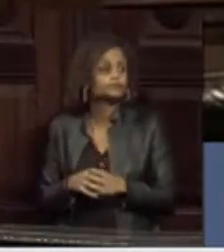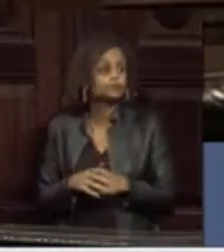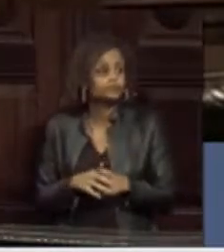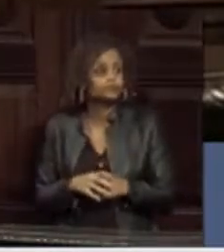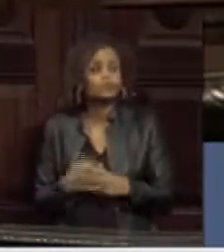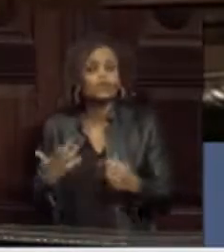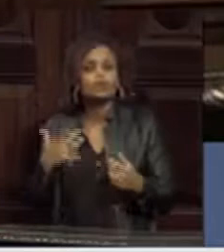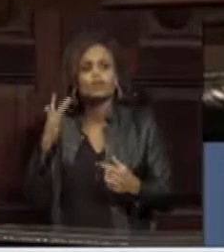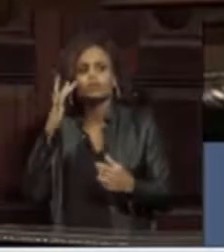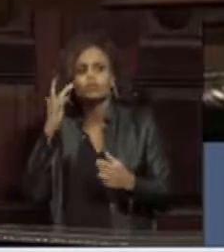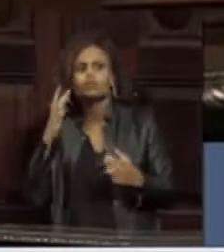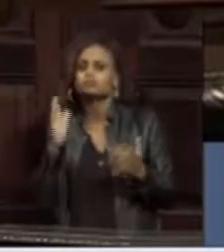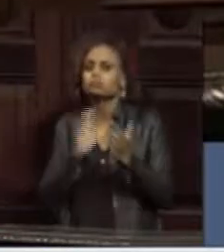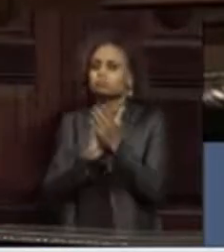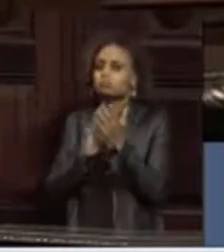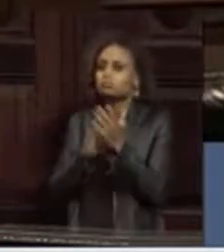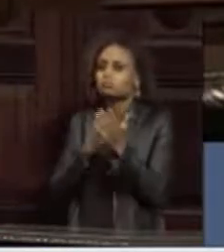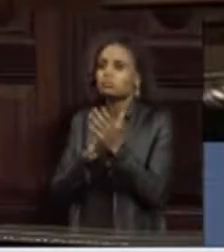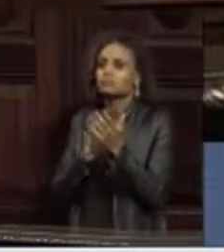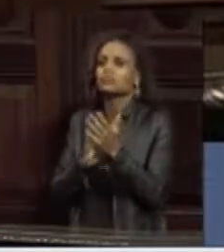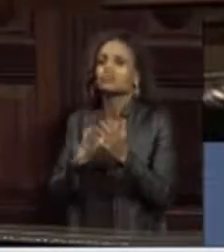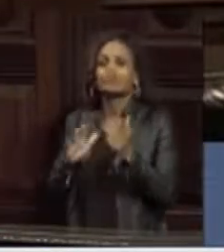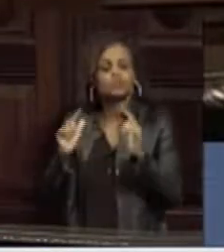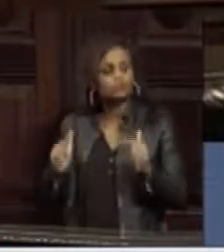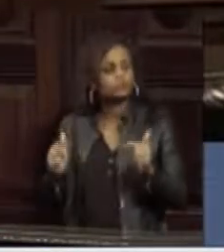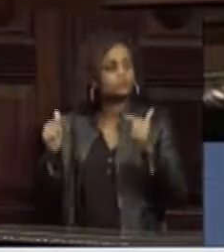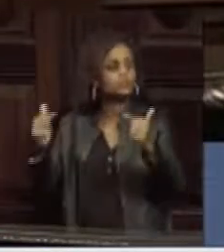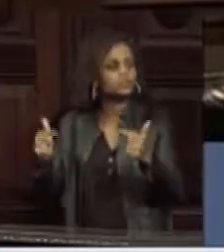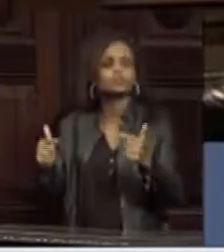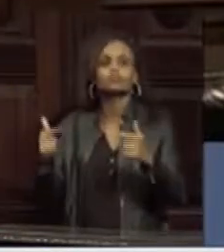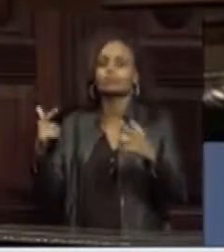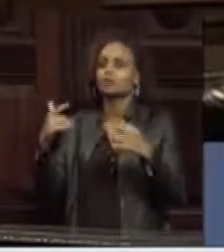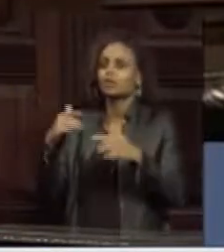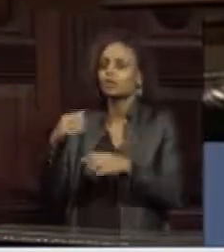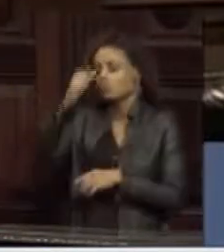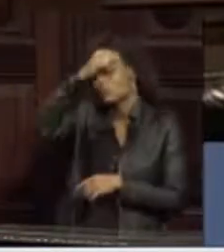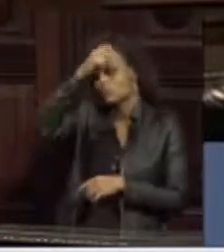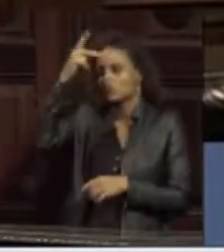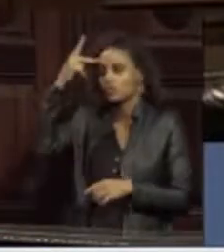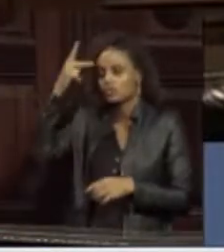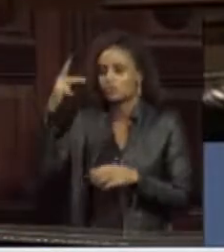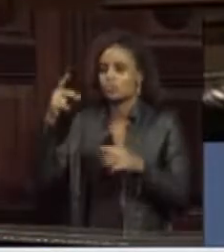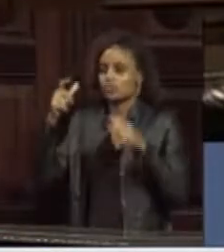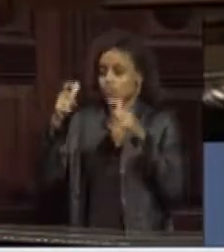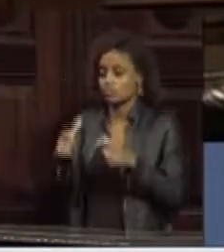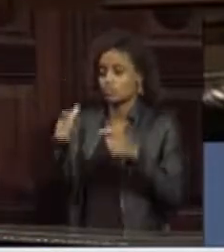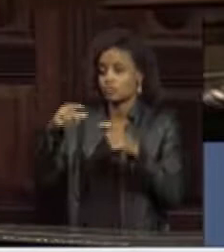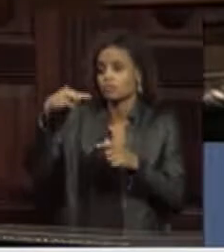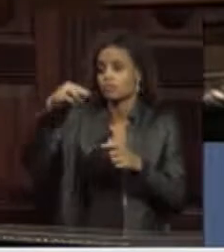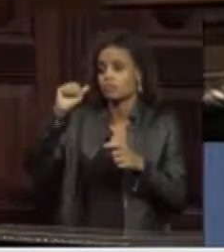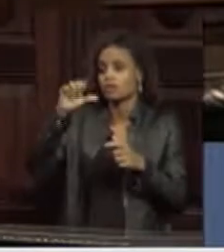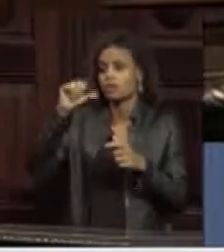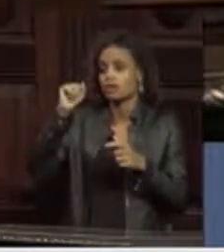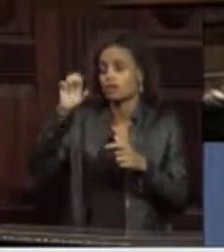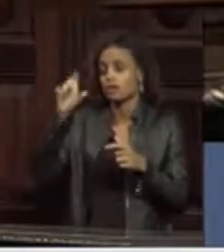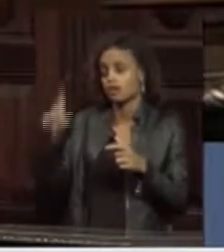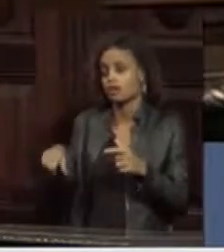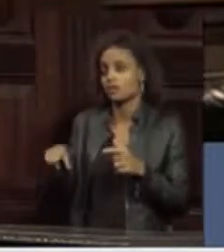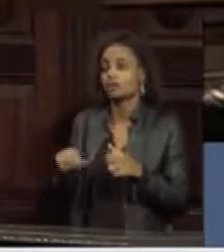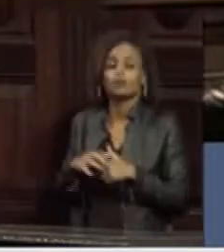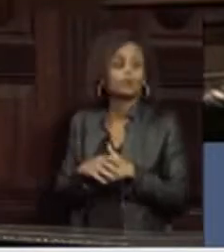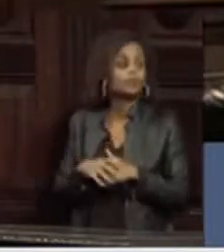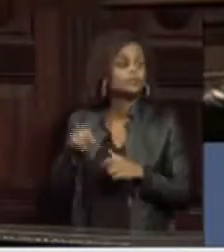louvável a iniciativa da Prefeitura de Macaé, através do seu prefeito liderando o processo com a